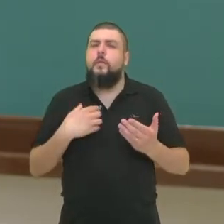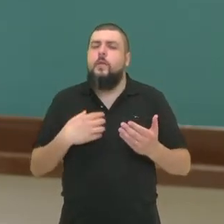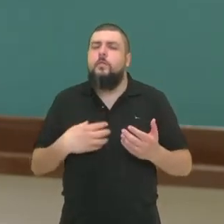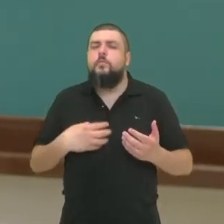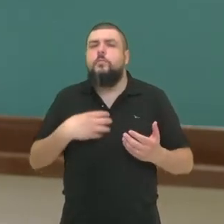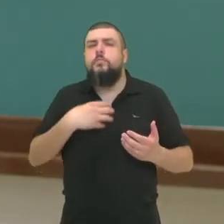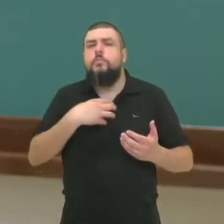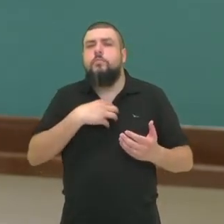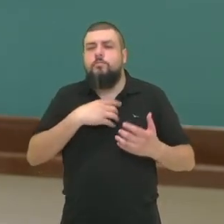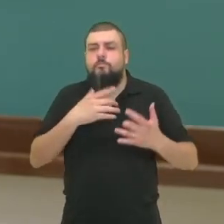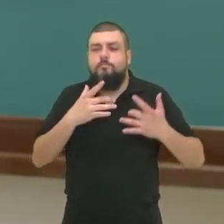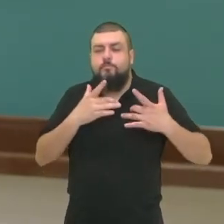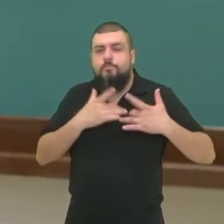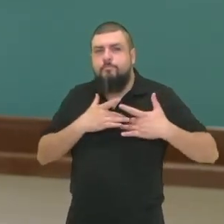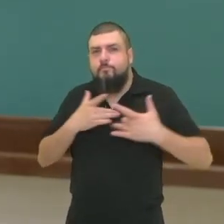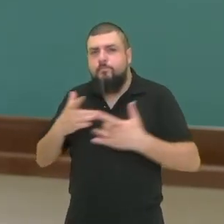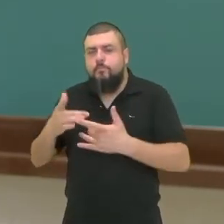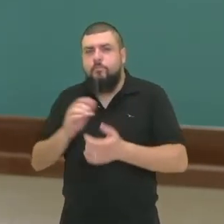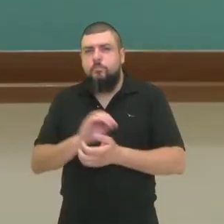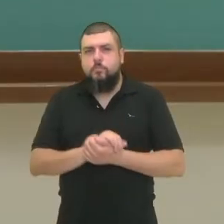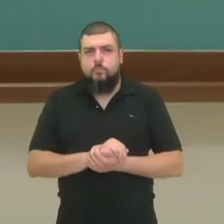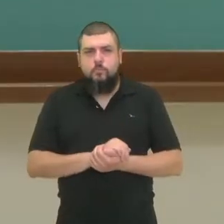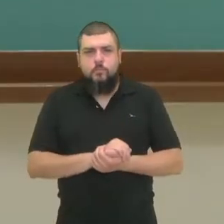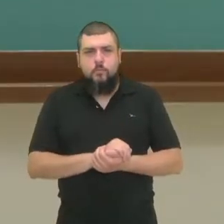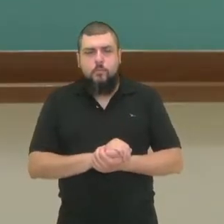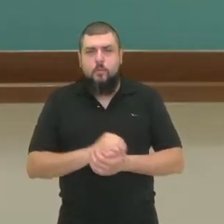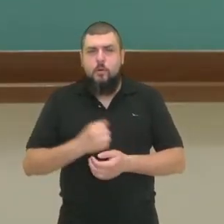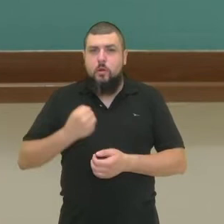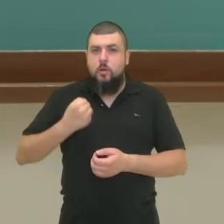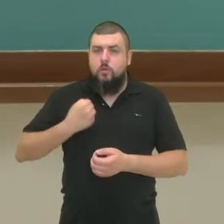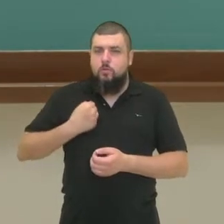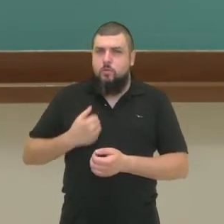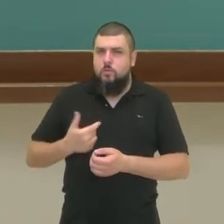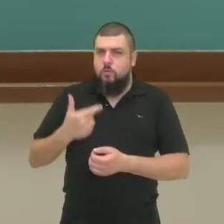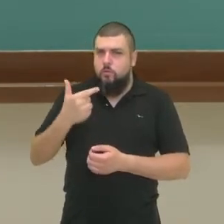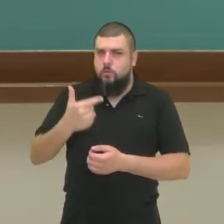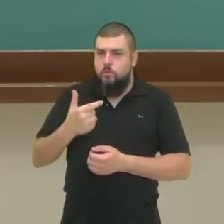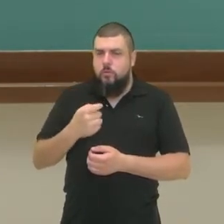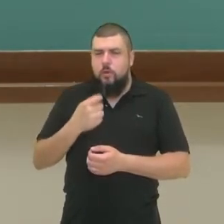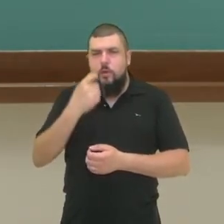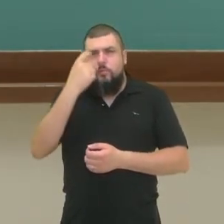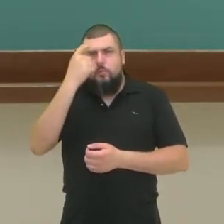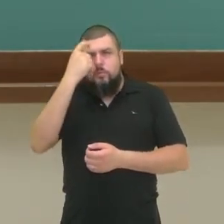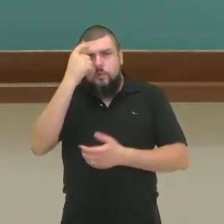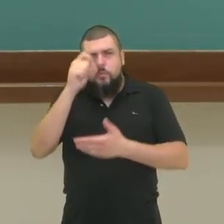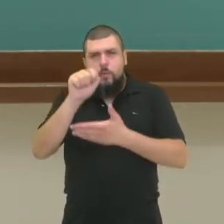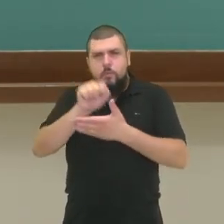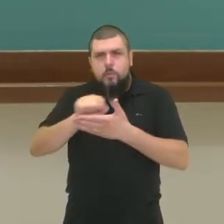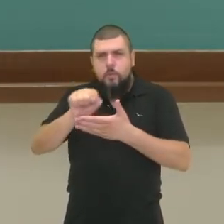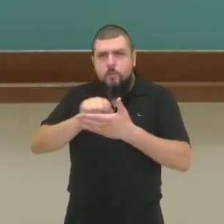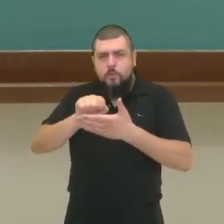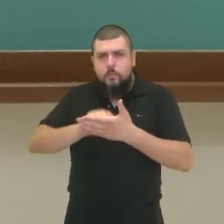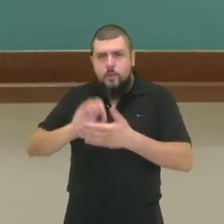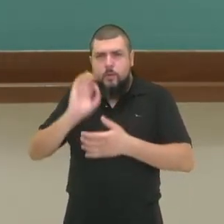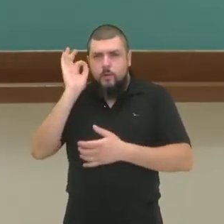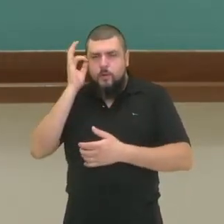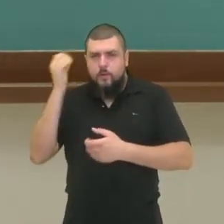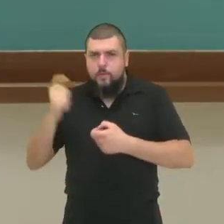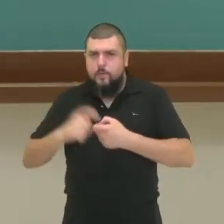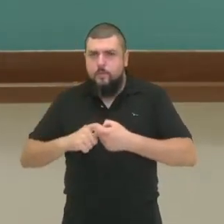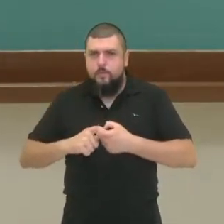Então, especificamente na questão 2, pense, redija direitinho sua resposta, que eu volto a